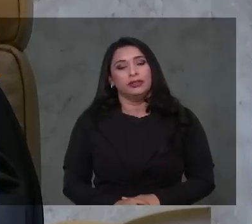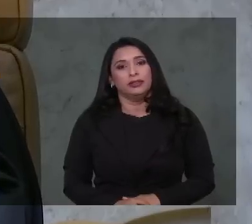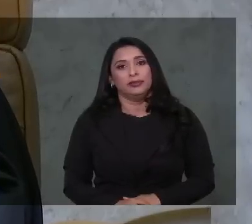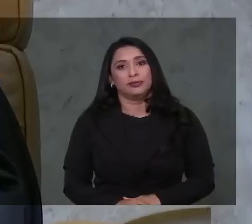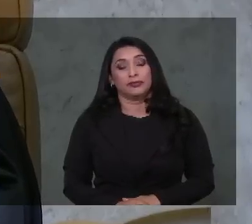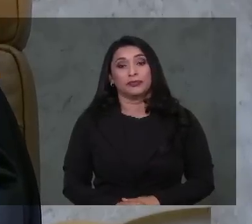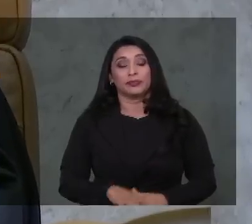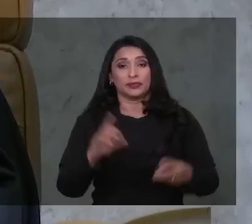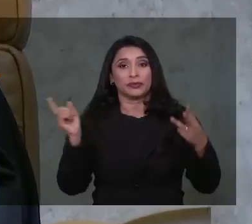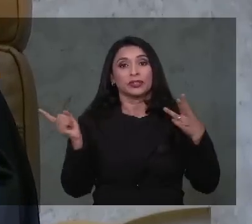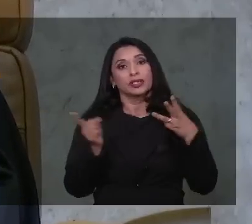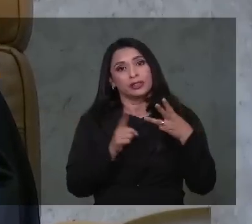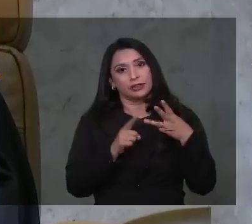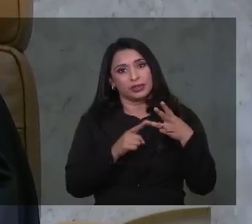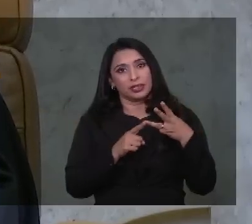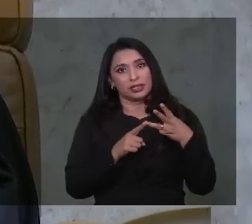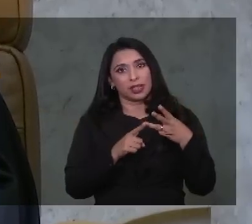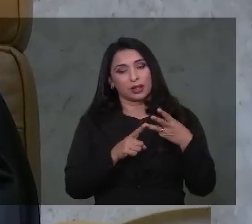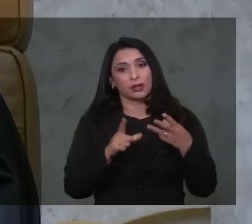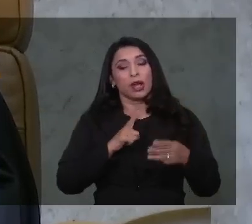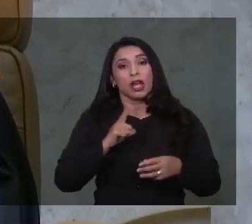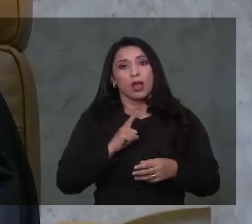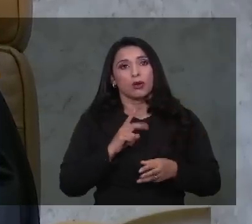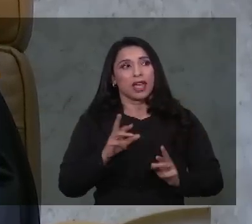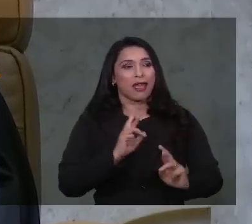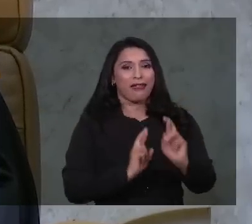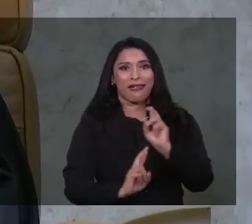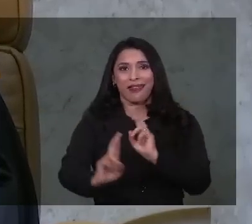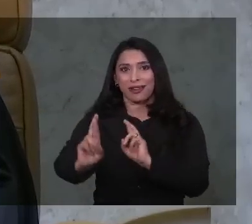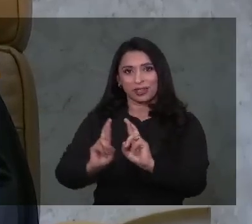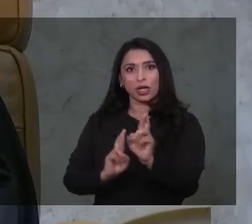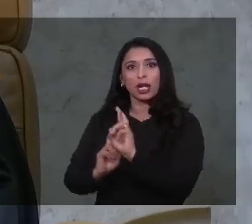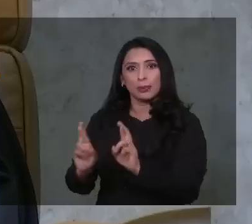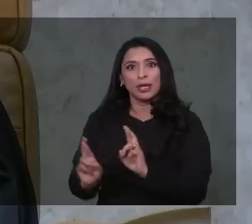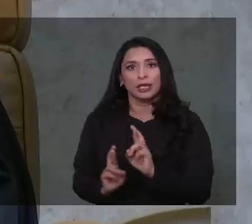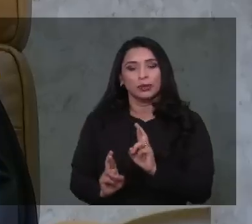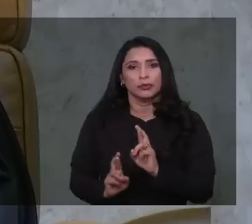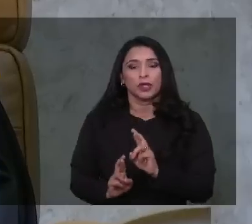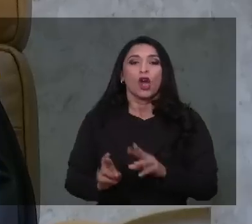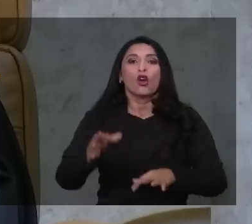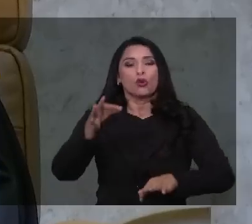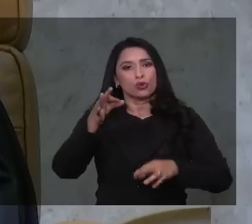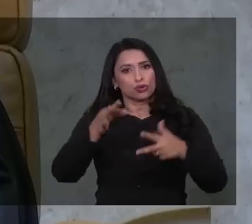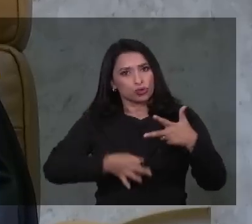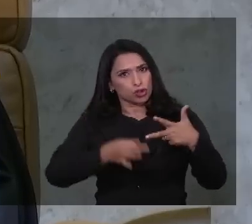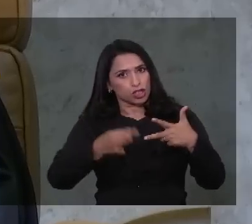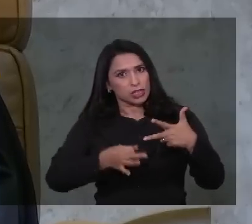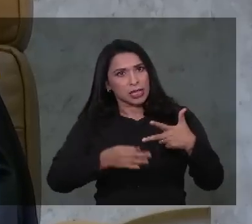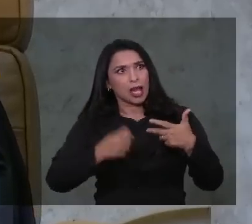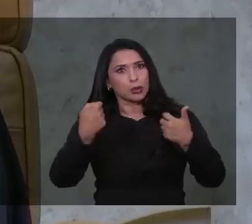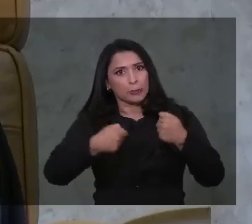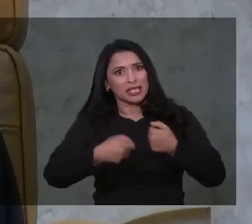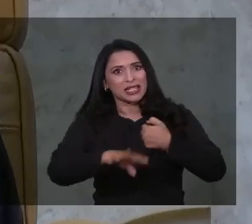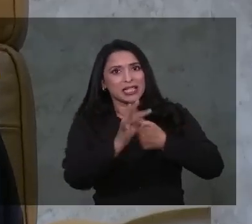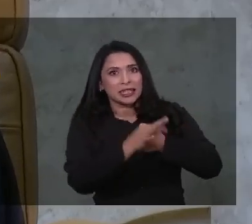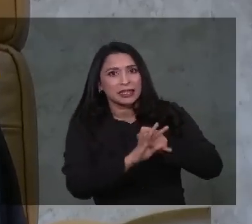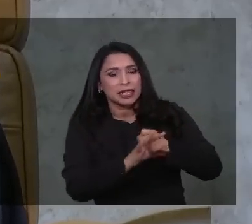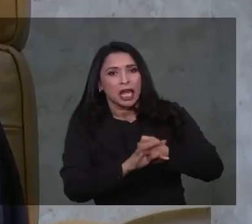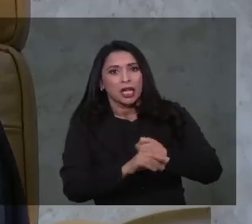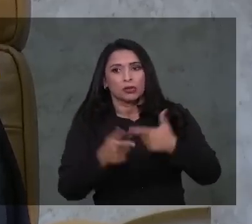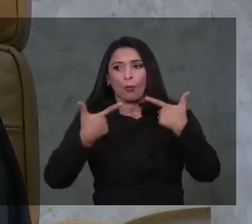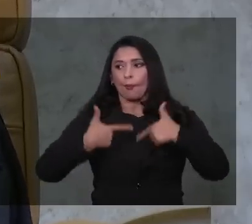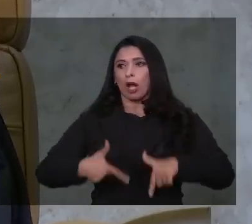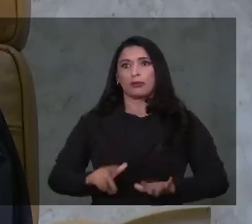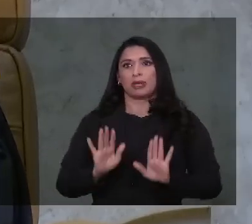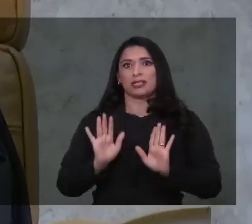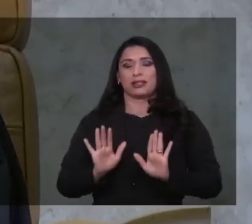E o terceiro eixo será o do relacionamento. O judiciário deve ser técnico e imparcial, mas não isolado